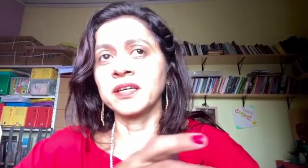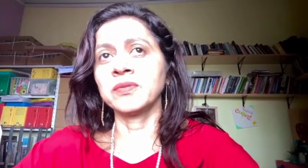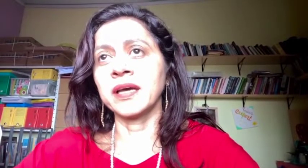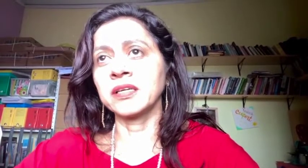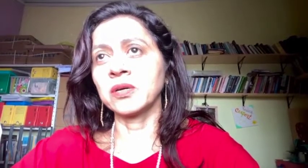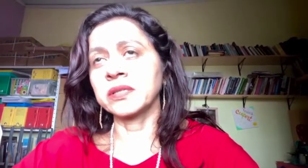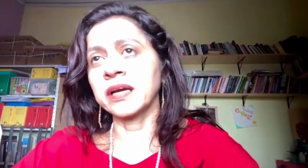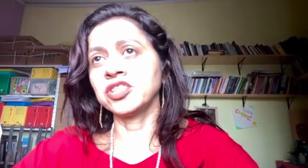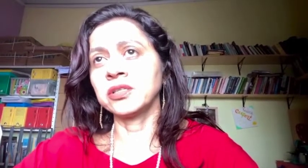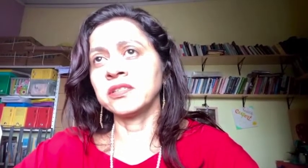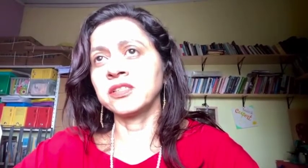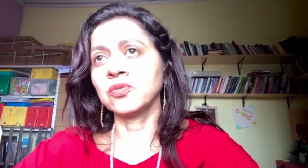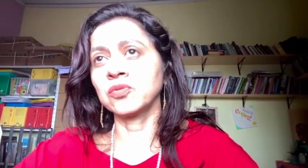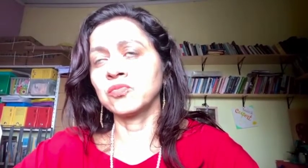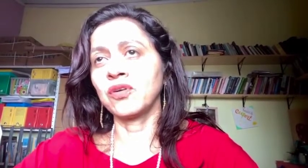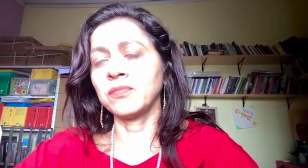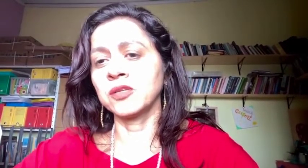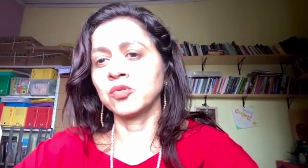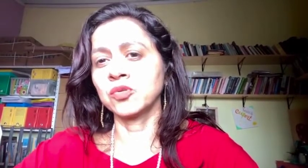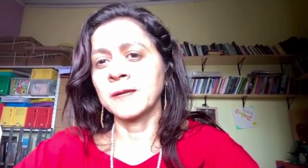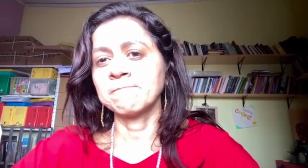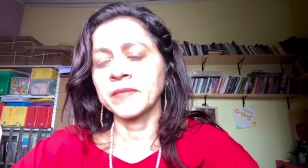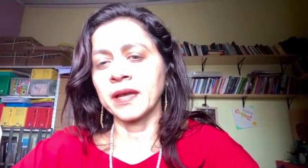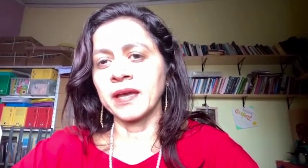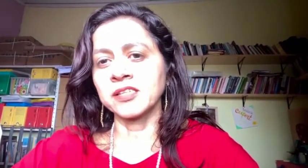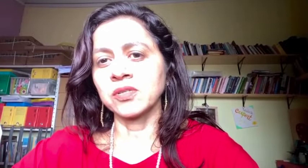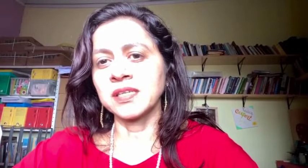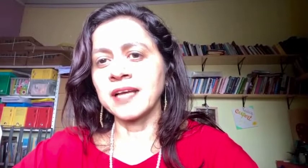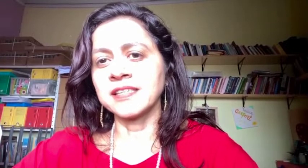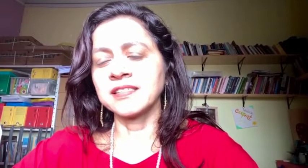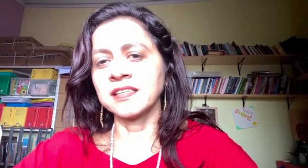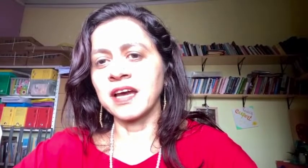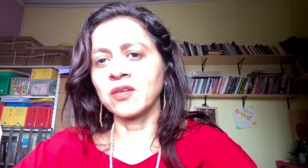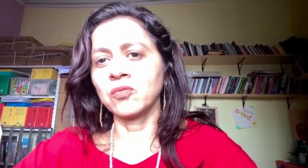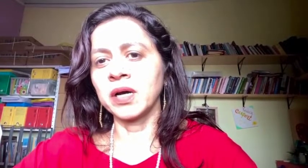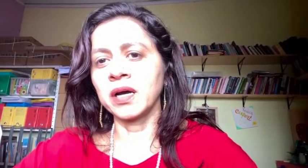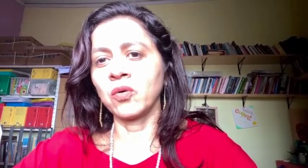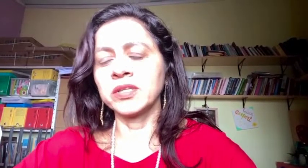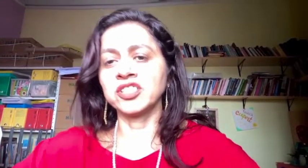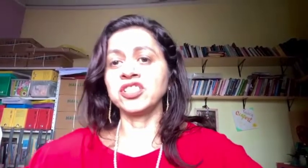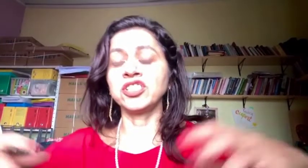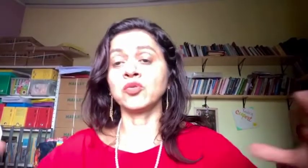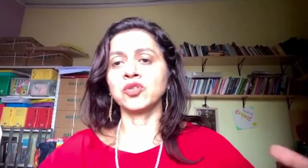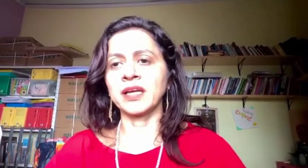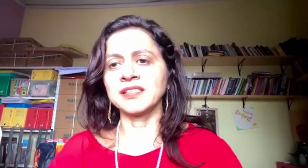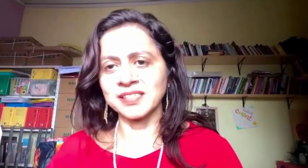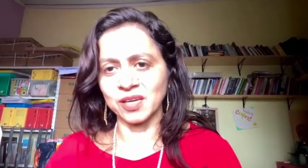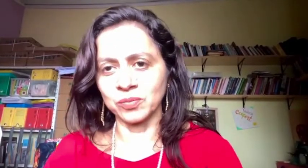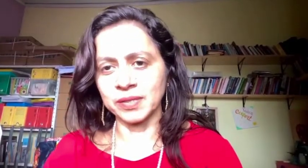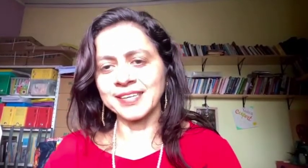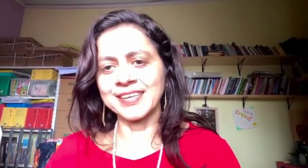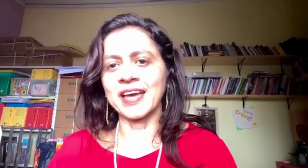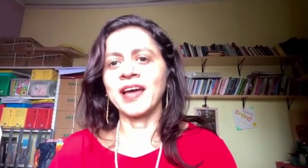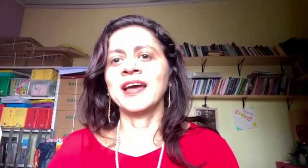foi ficando, né, a gente diz que os movimentos sociais, eles entraram numa onda de